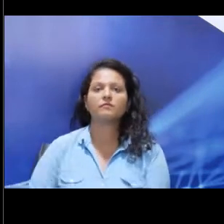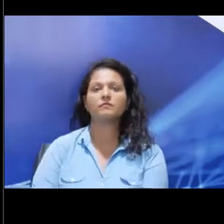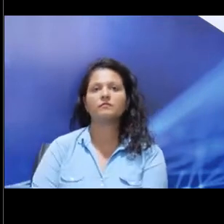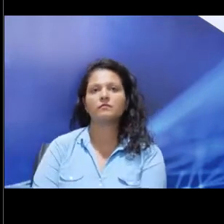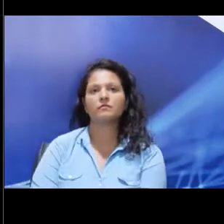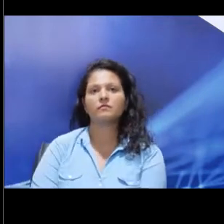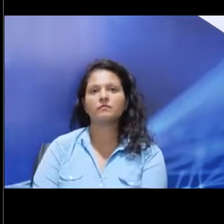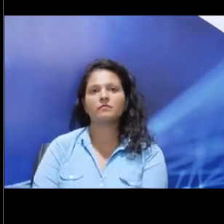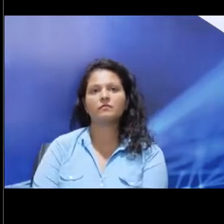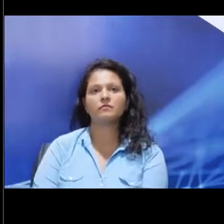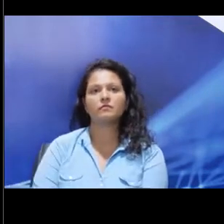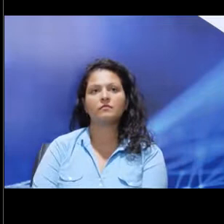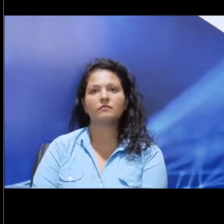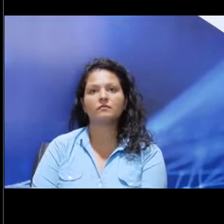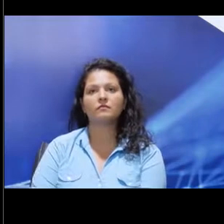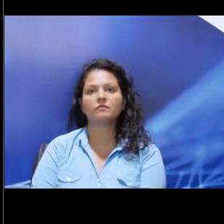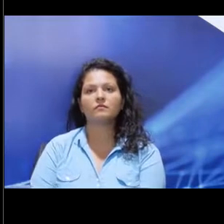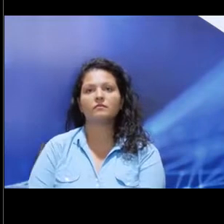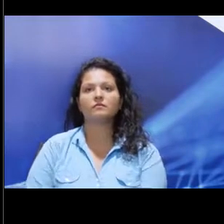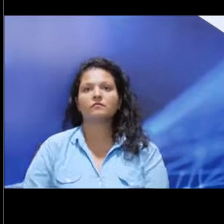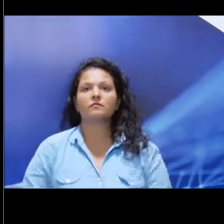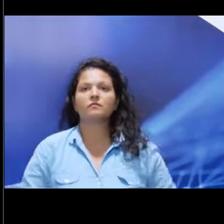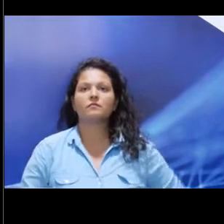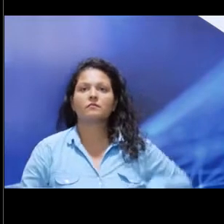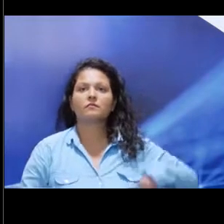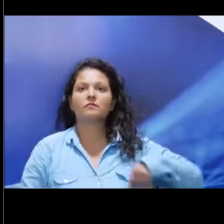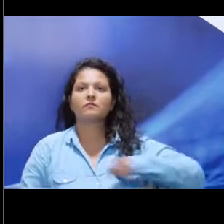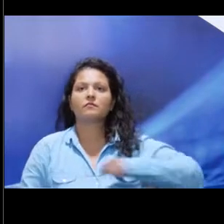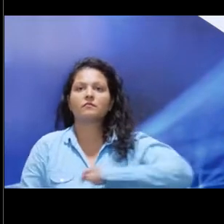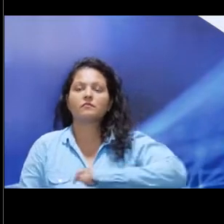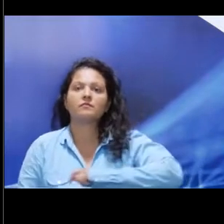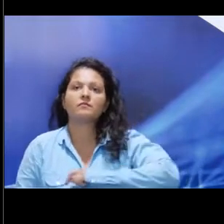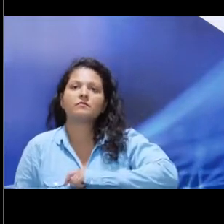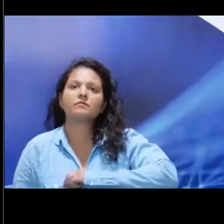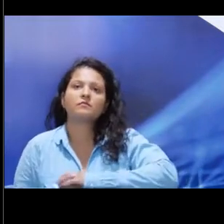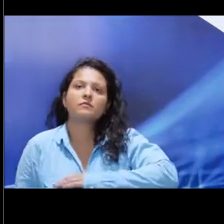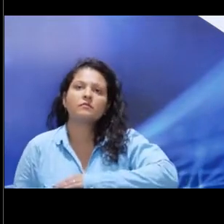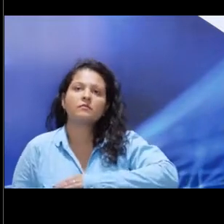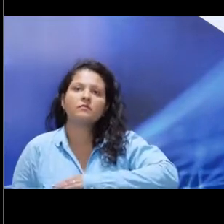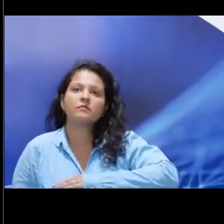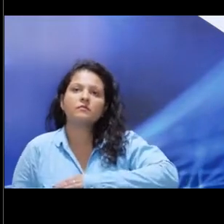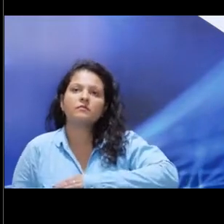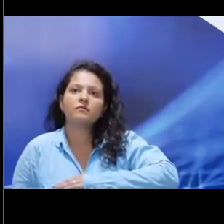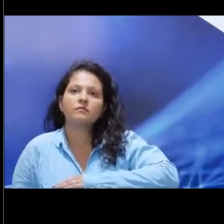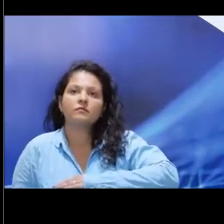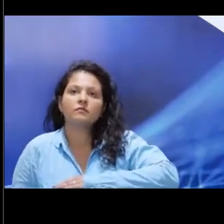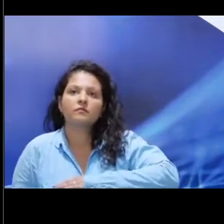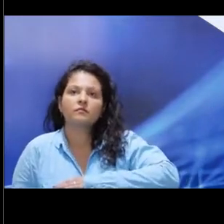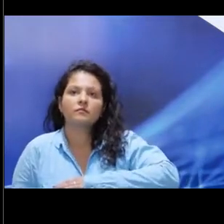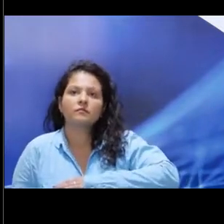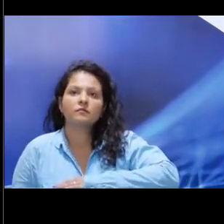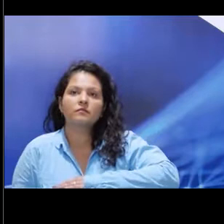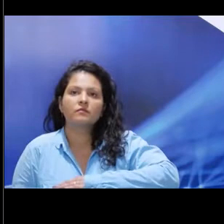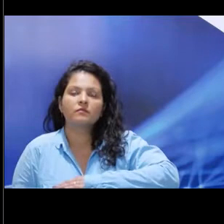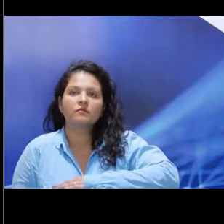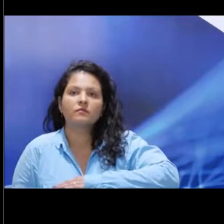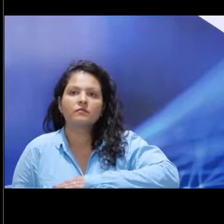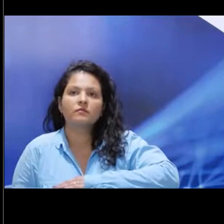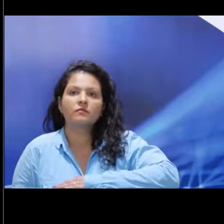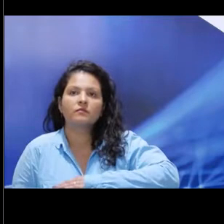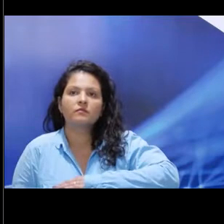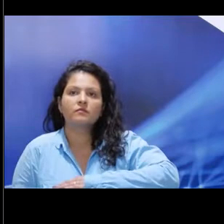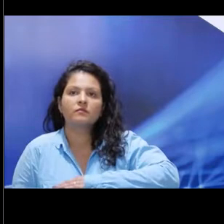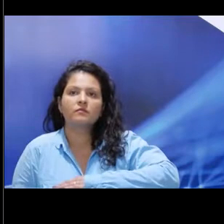terem ideia, passa 1 litro de oxigênio por metro quadrado por dia numa lona dupla face nova, sem estar